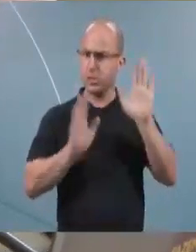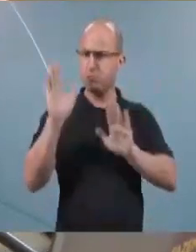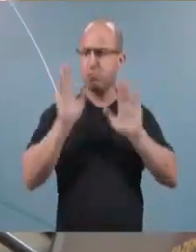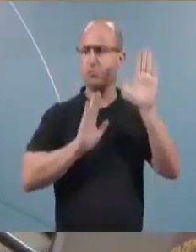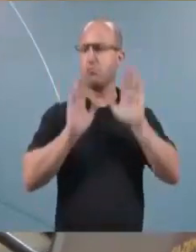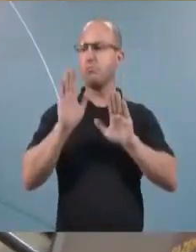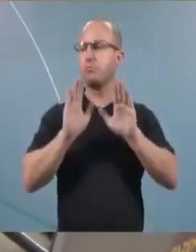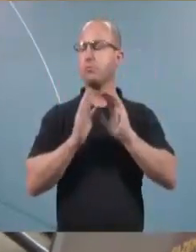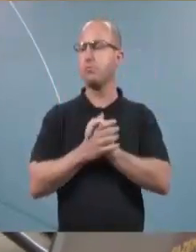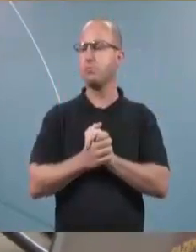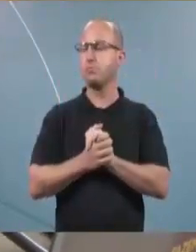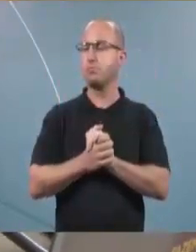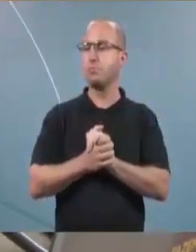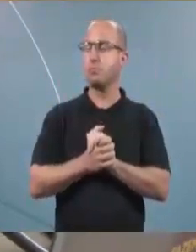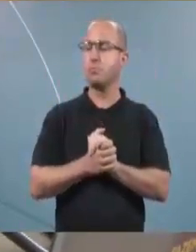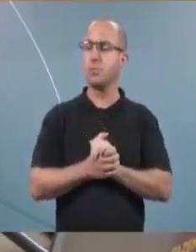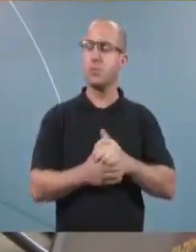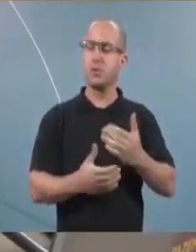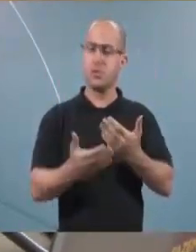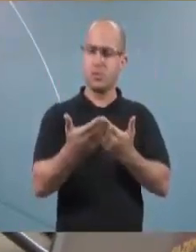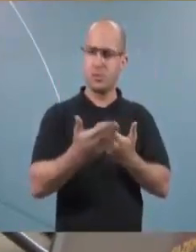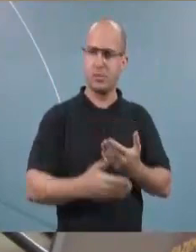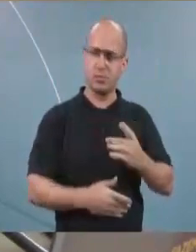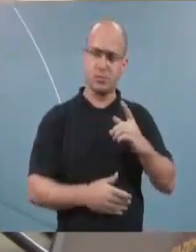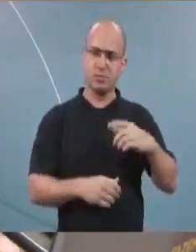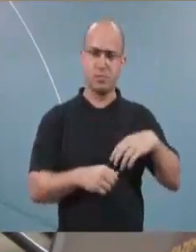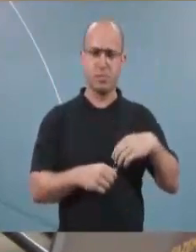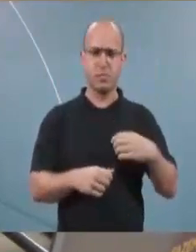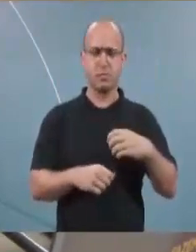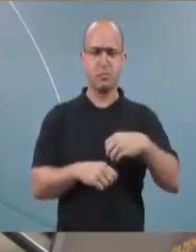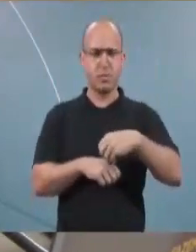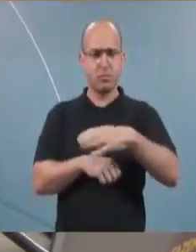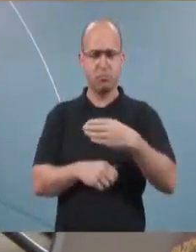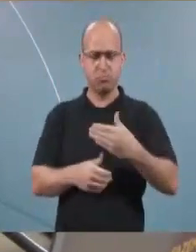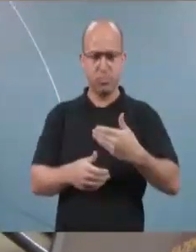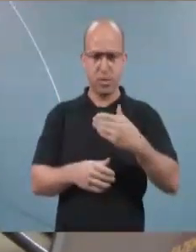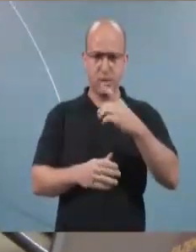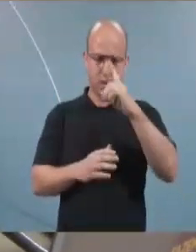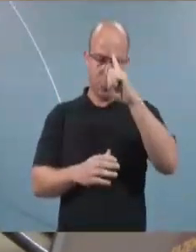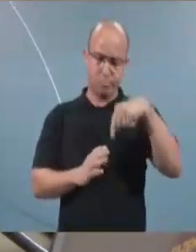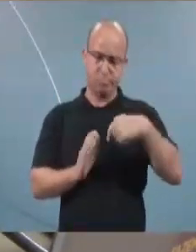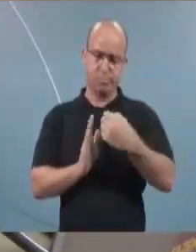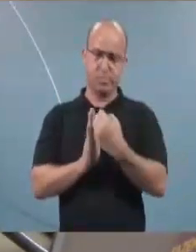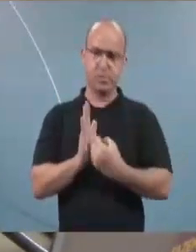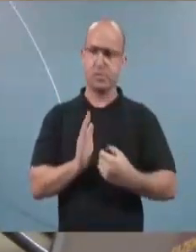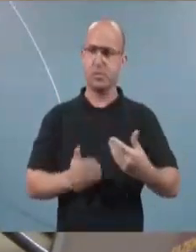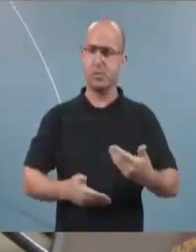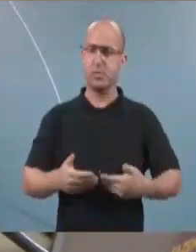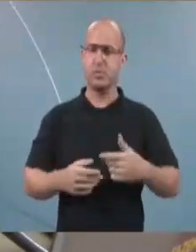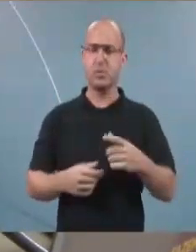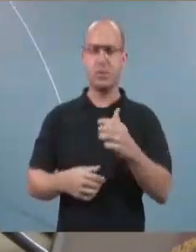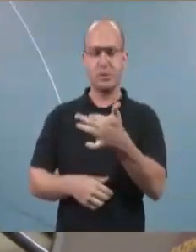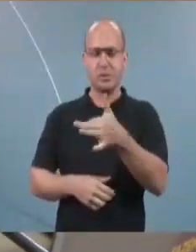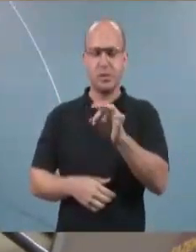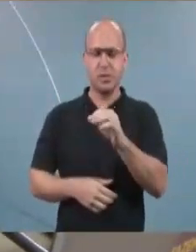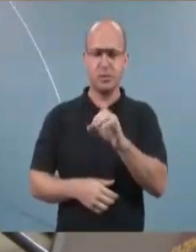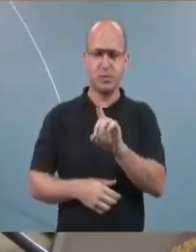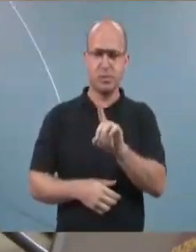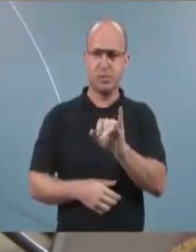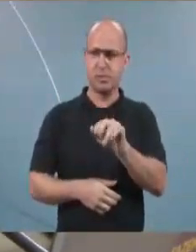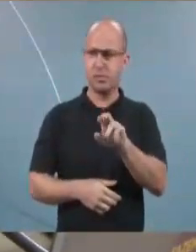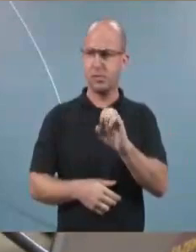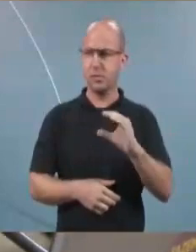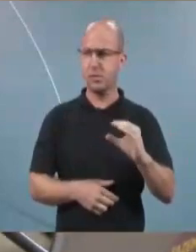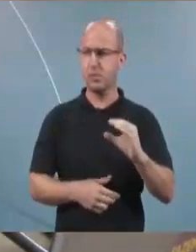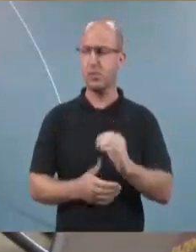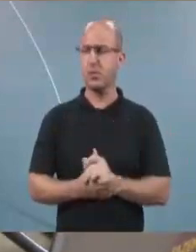a licitação e o governo deu ordem de serviços só na deputada